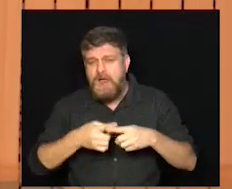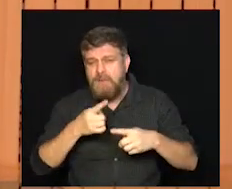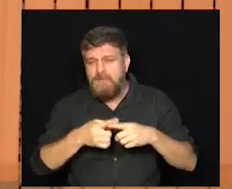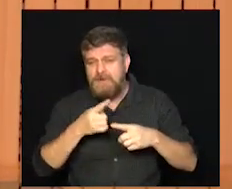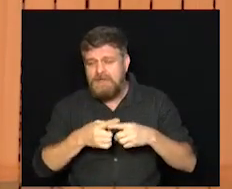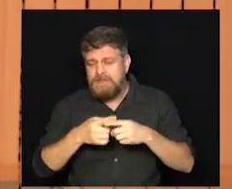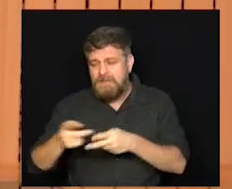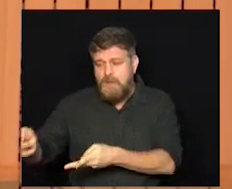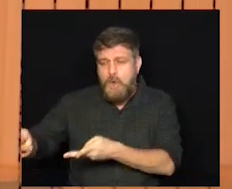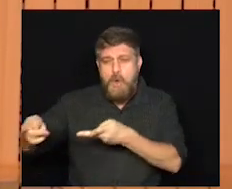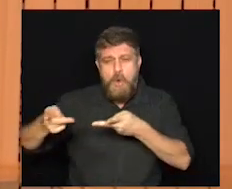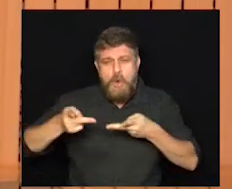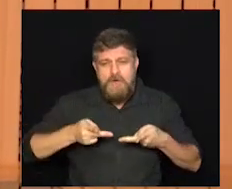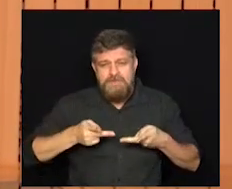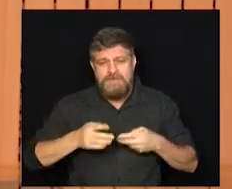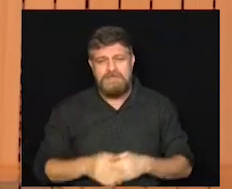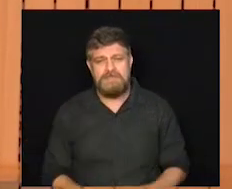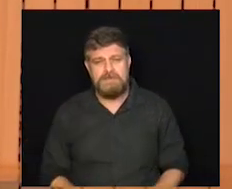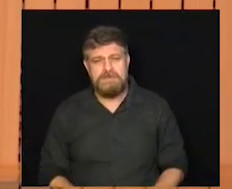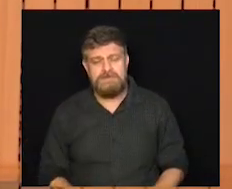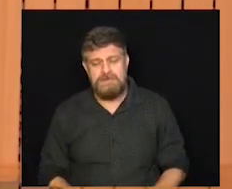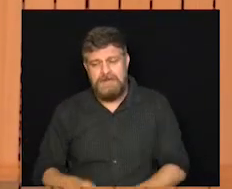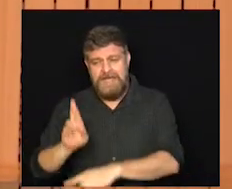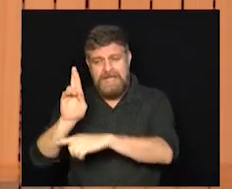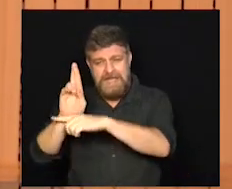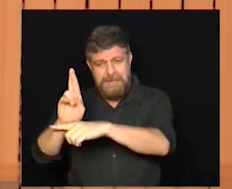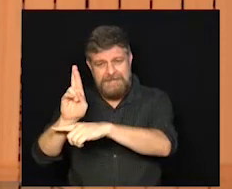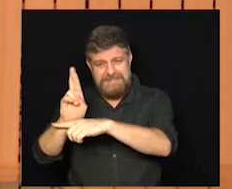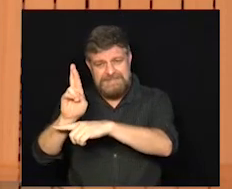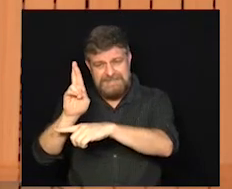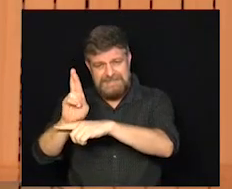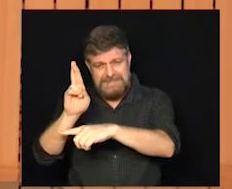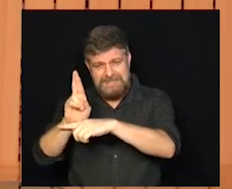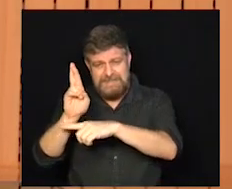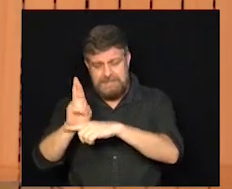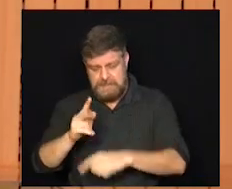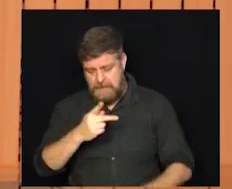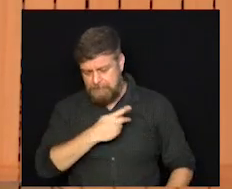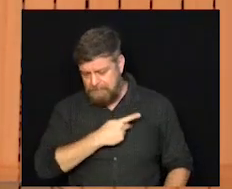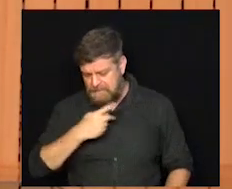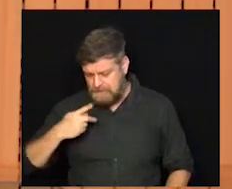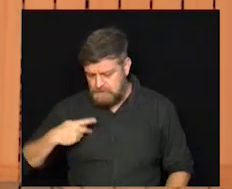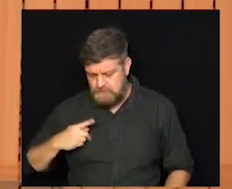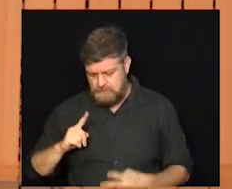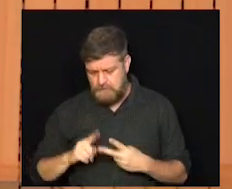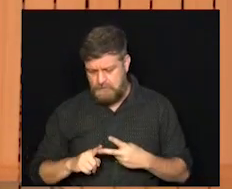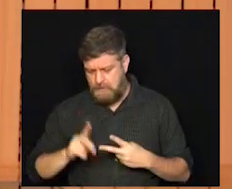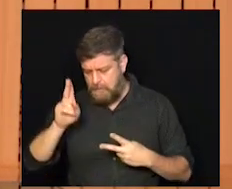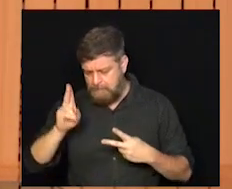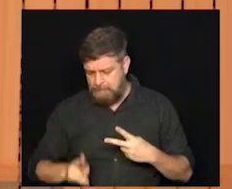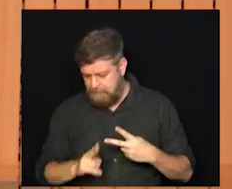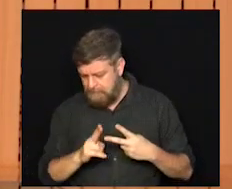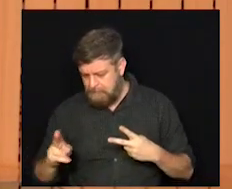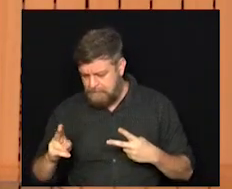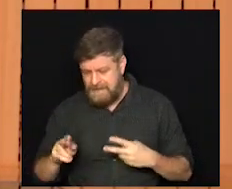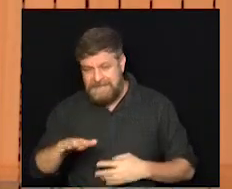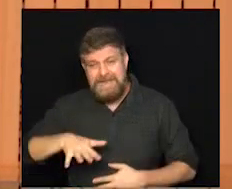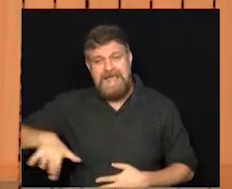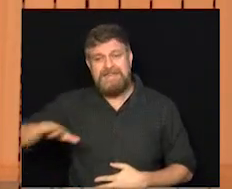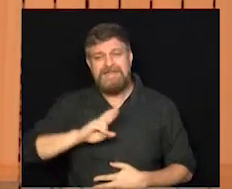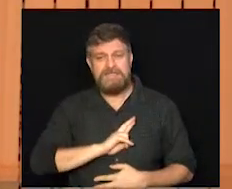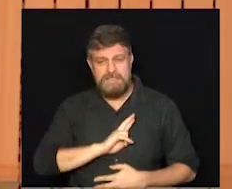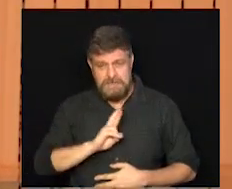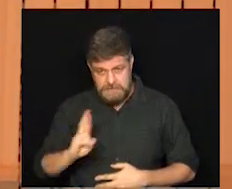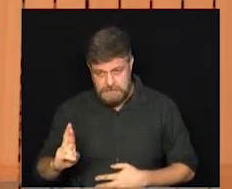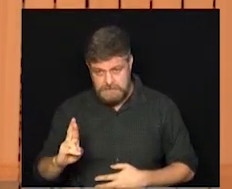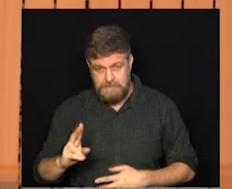comissão os representantes, nossos pastores e padres do segmento religioso? Eles